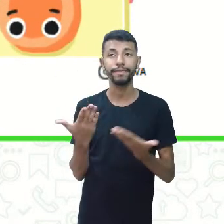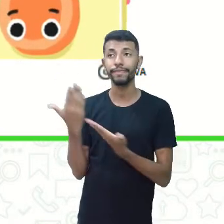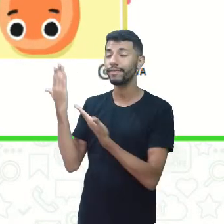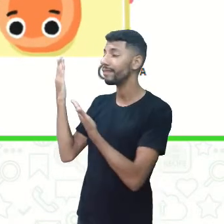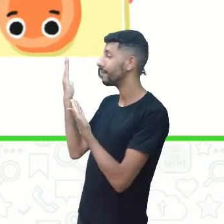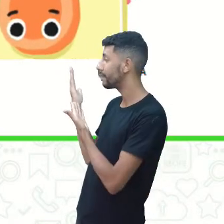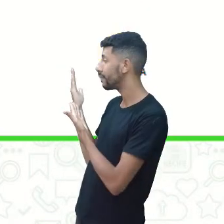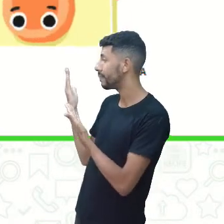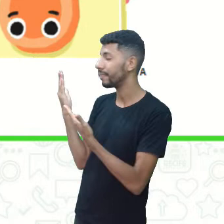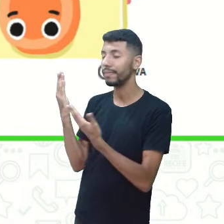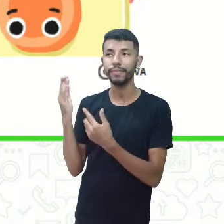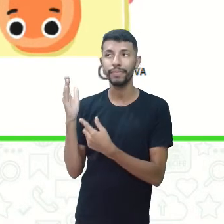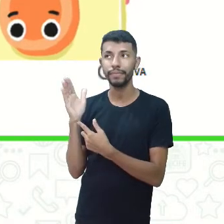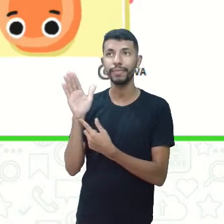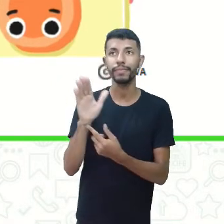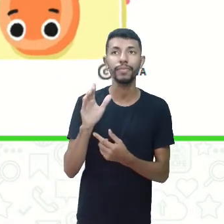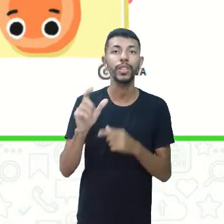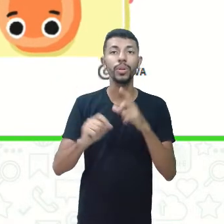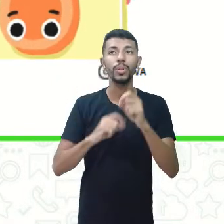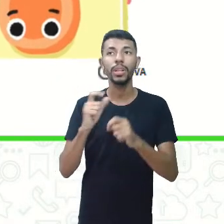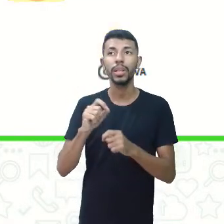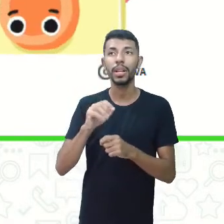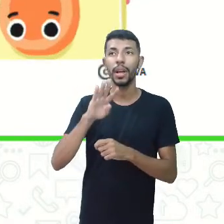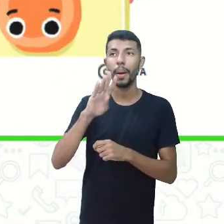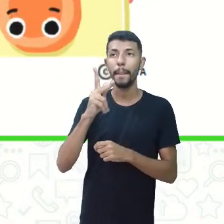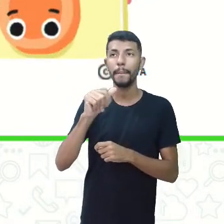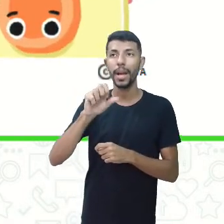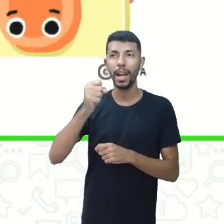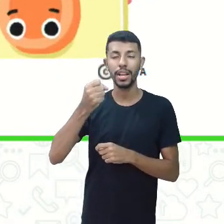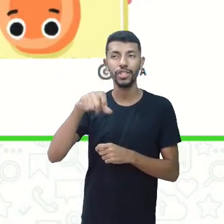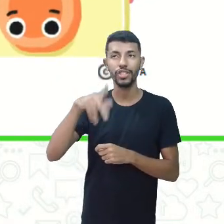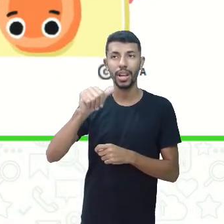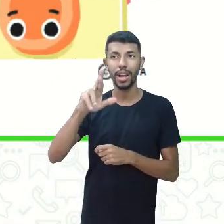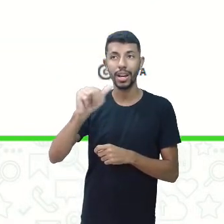aí, todo mundo já sabe de coeficientes. Gente, eu sempre digo para